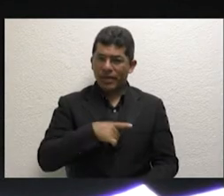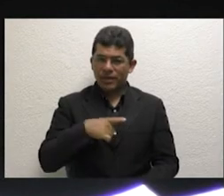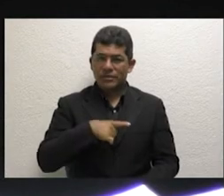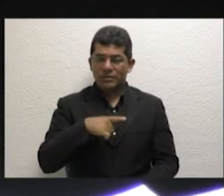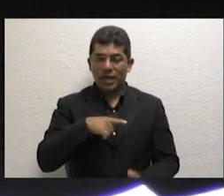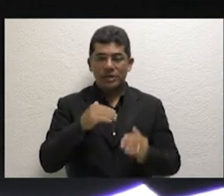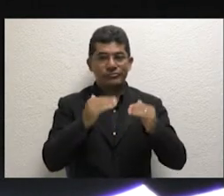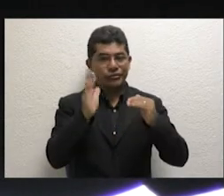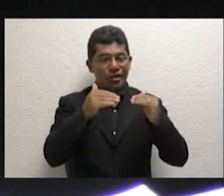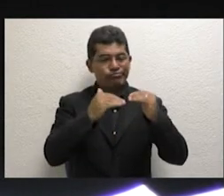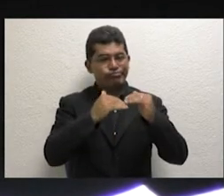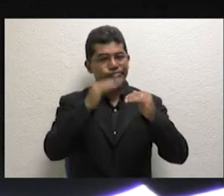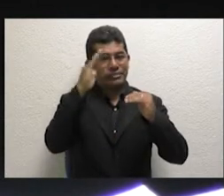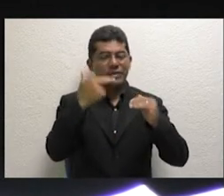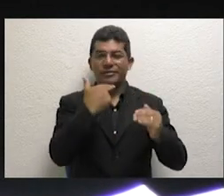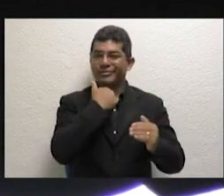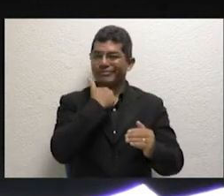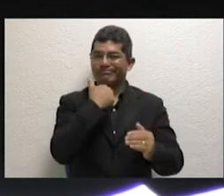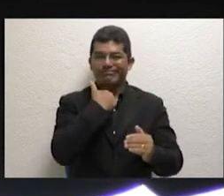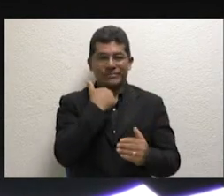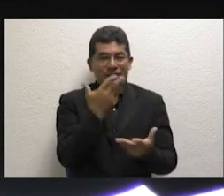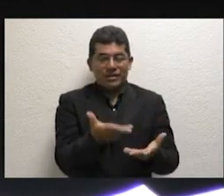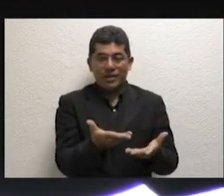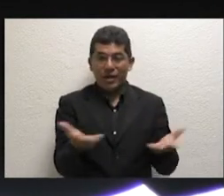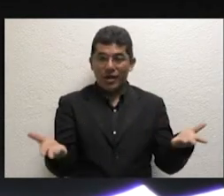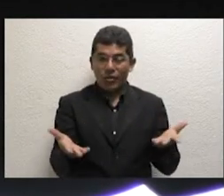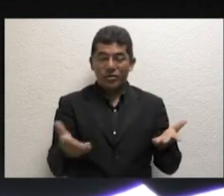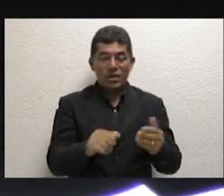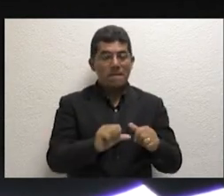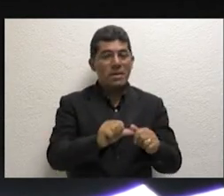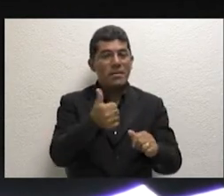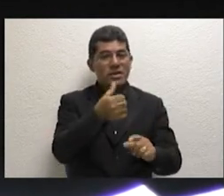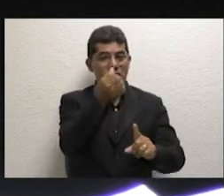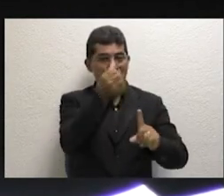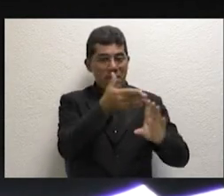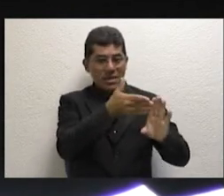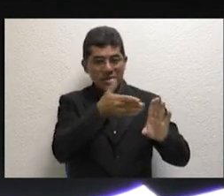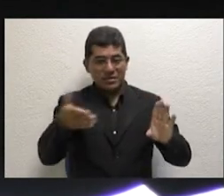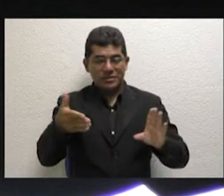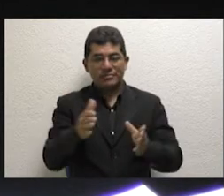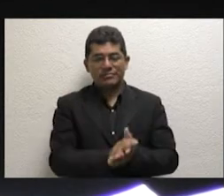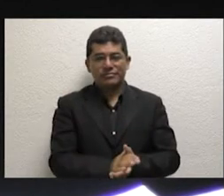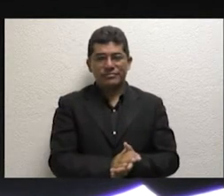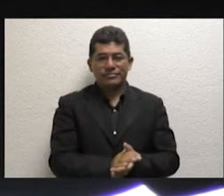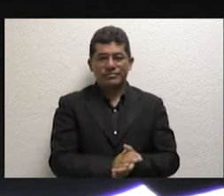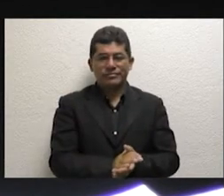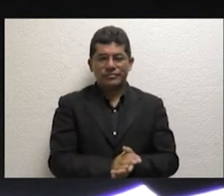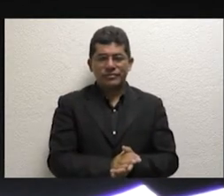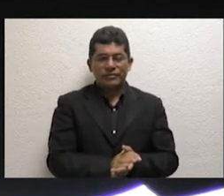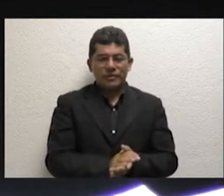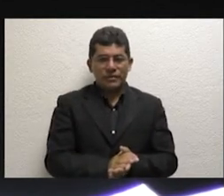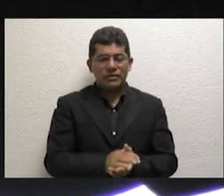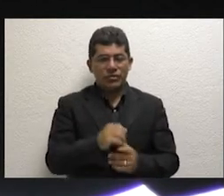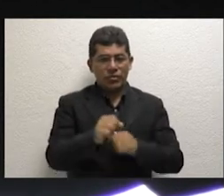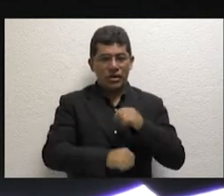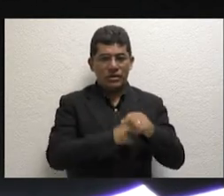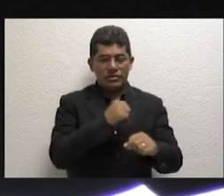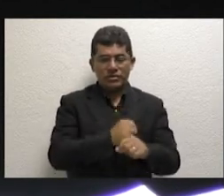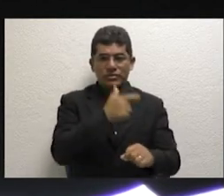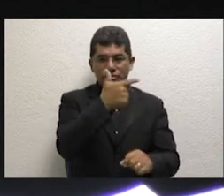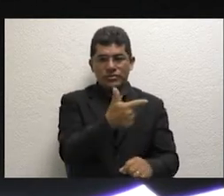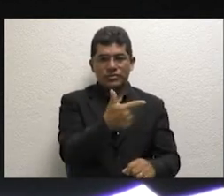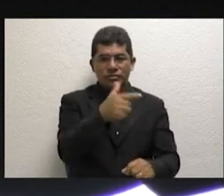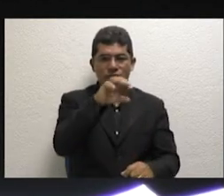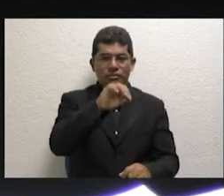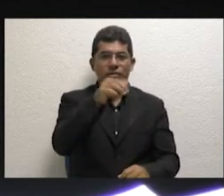ultrapassada nesse primeiro trimestre de 2019 e